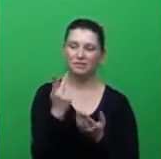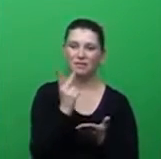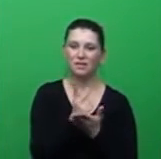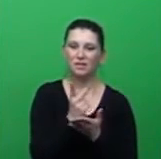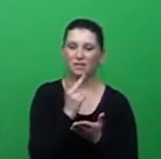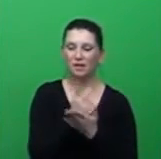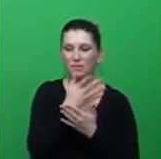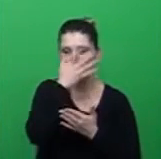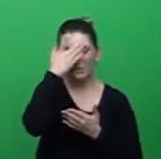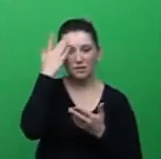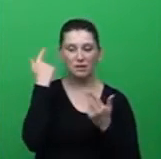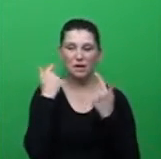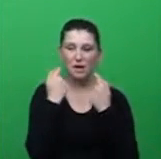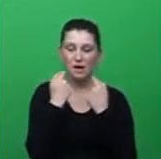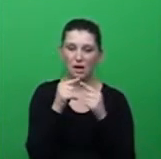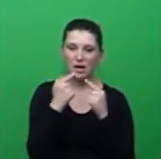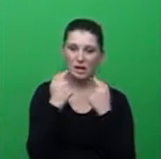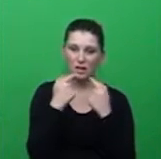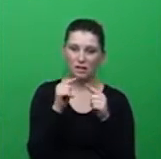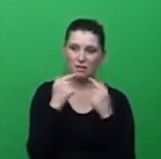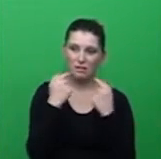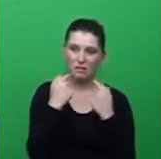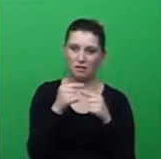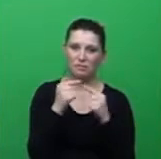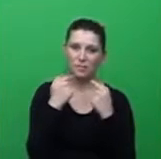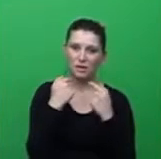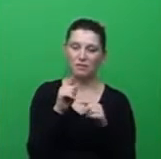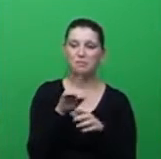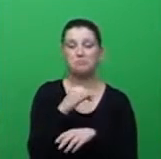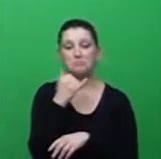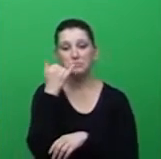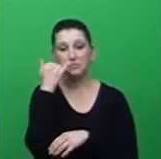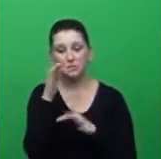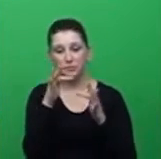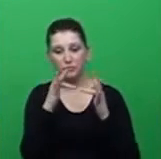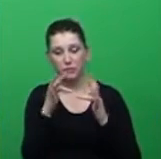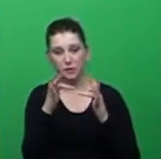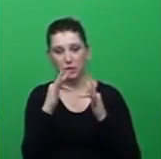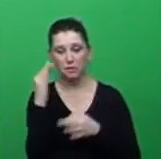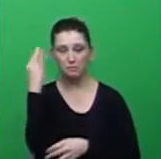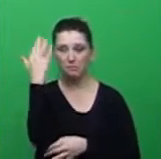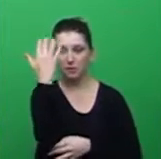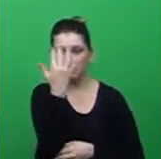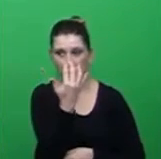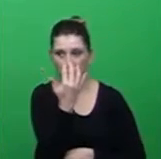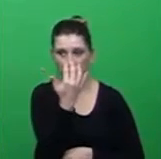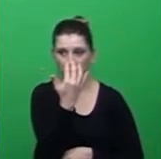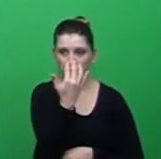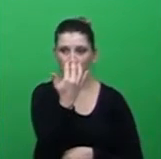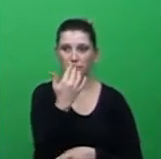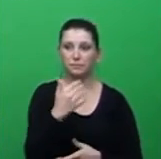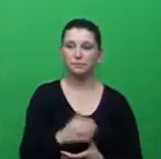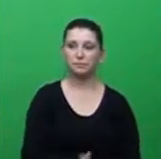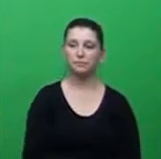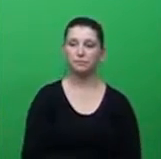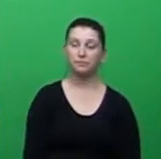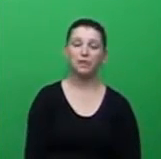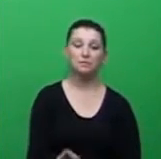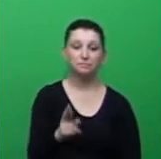dos lojistas, a gente tomou a liberdade e ligou para a Fundação do Meio Ambiente. E, pasmem, sabe qual foi